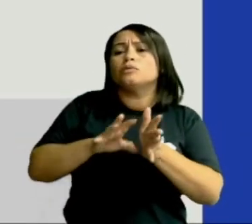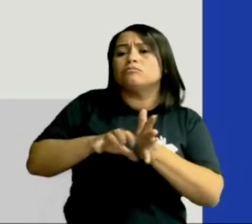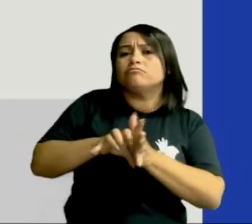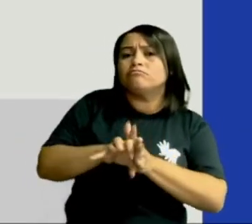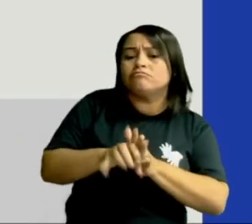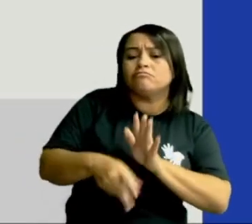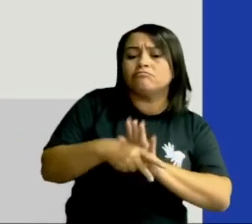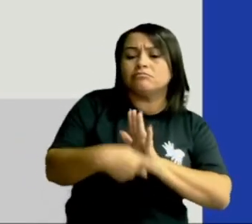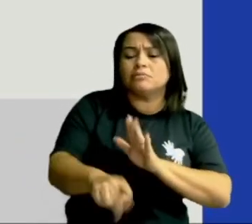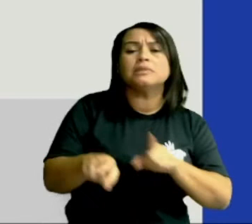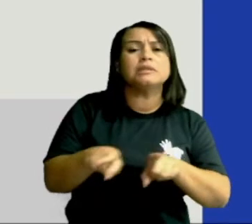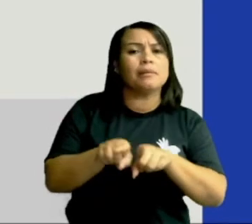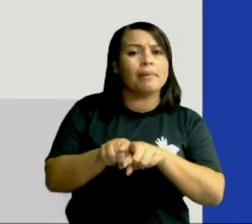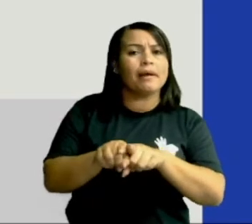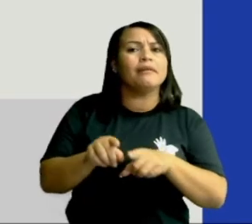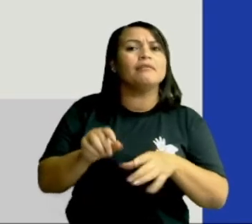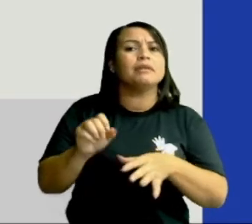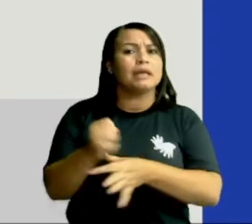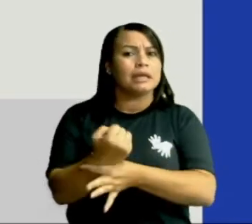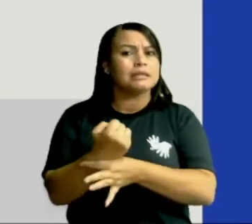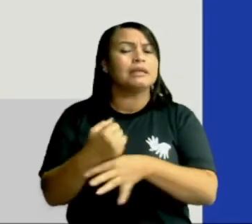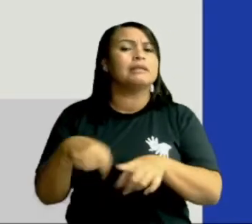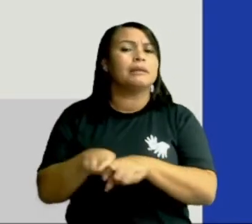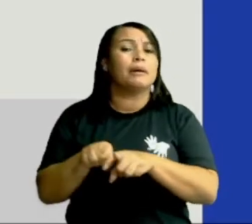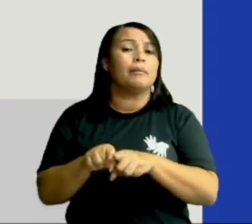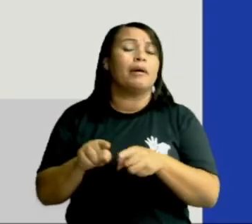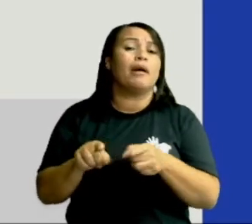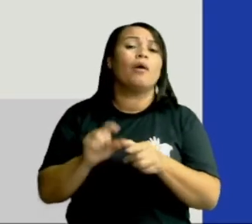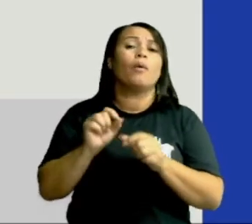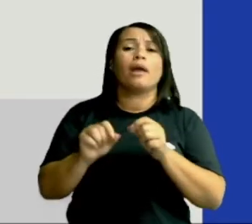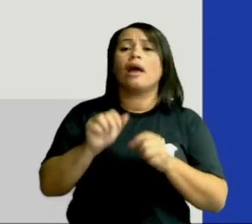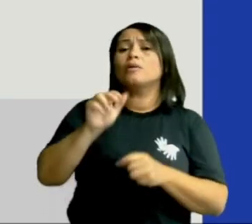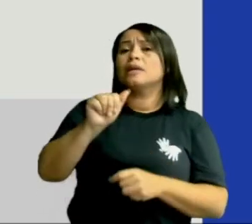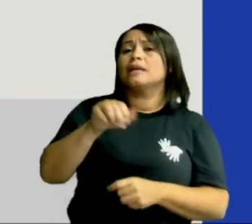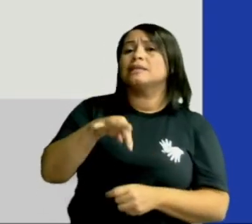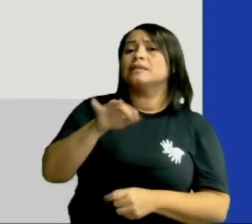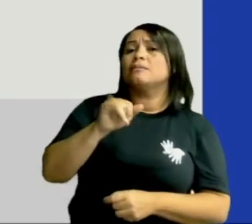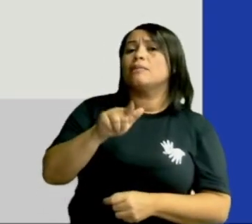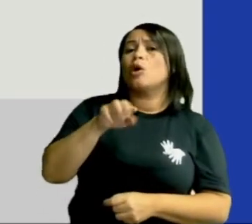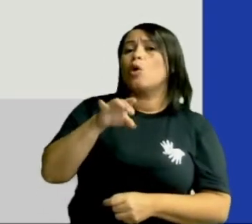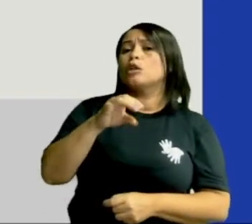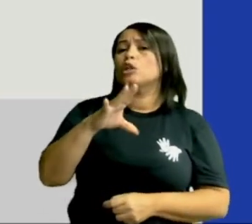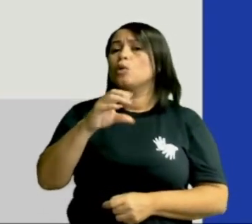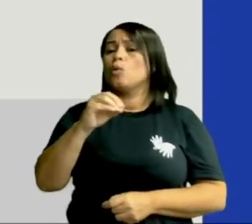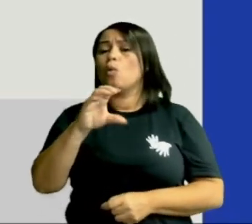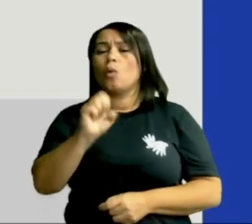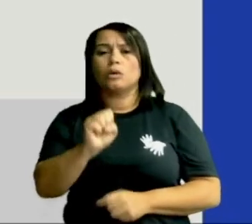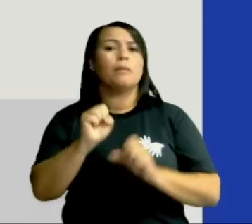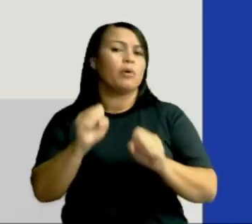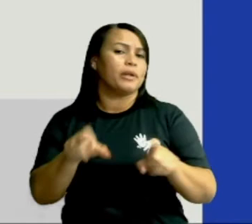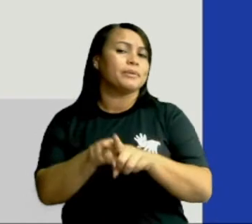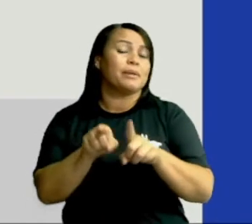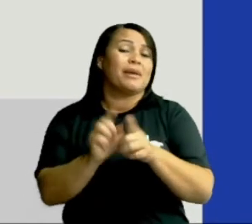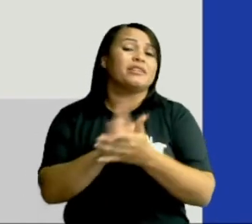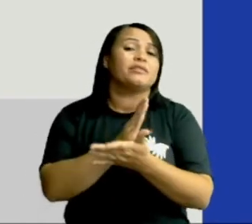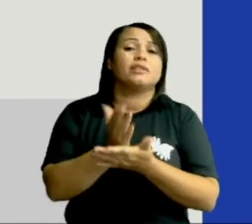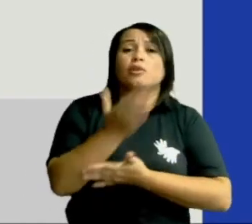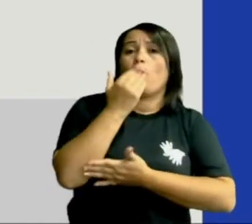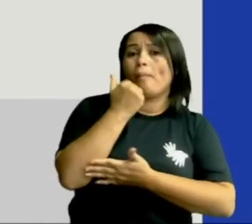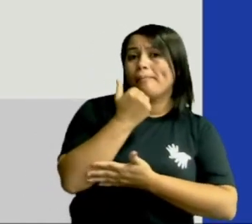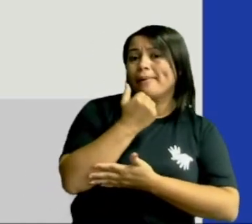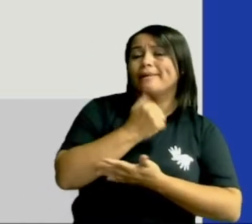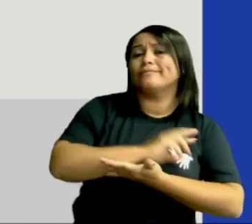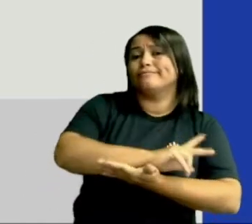resistentes a esse antibiótico, esse antimicrobiano, e nós podemos ingerir essas bactérias através dos